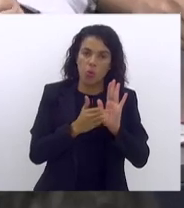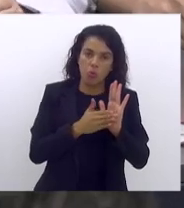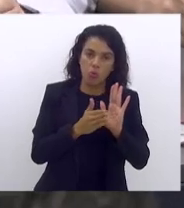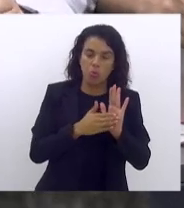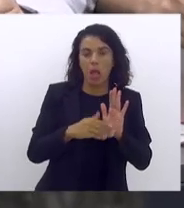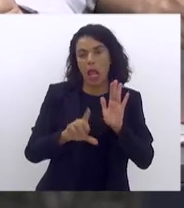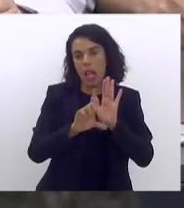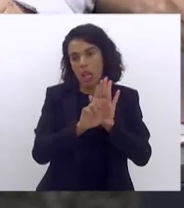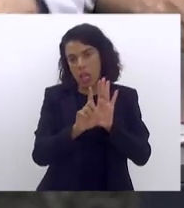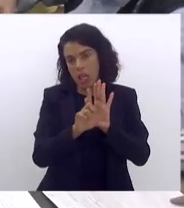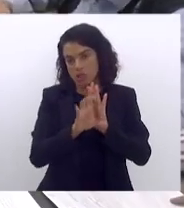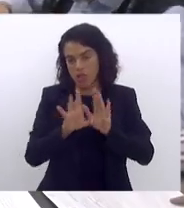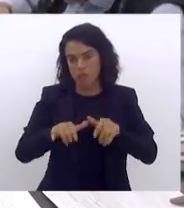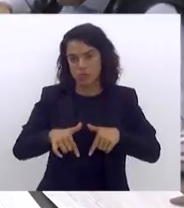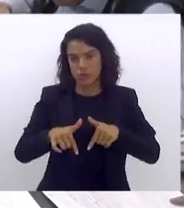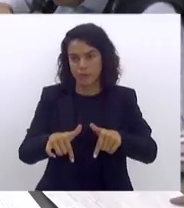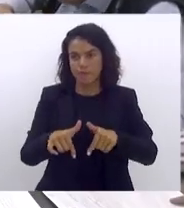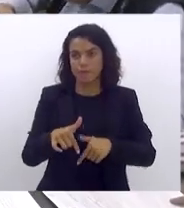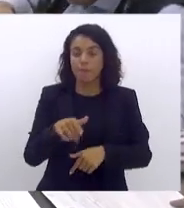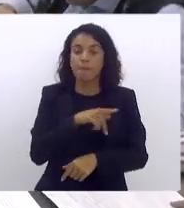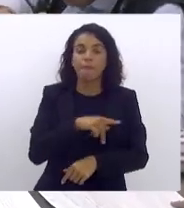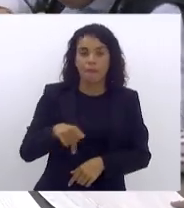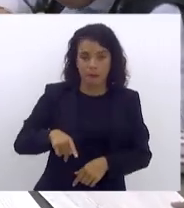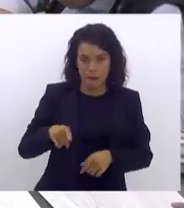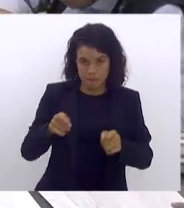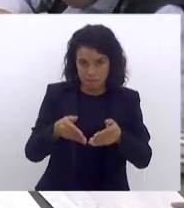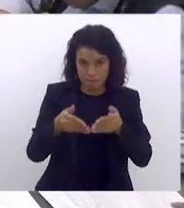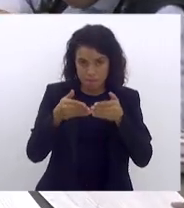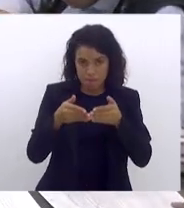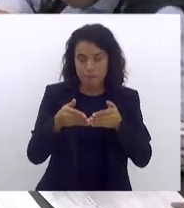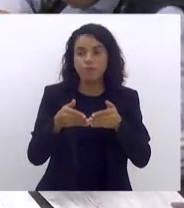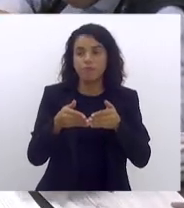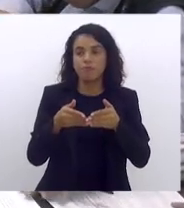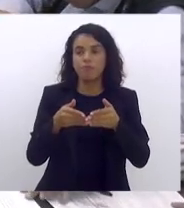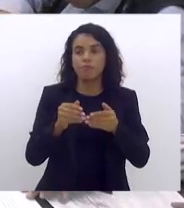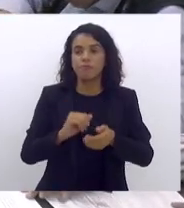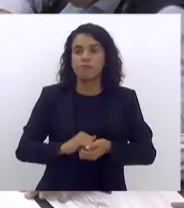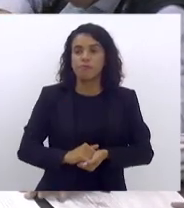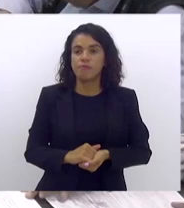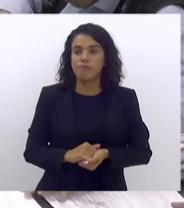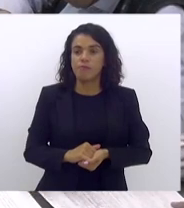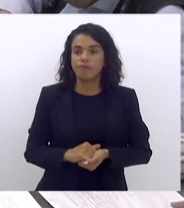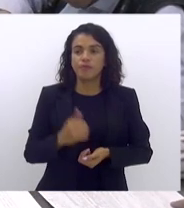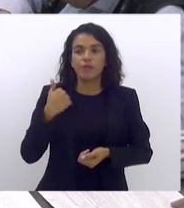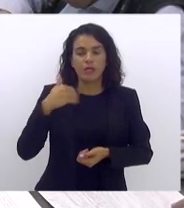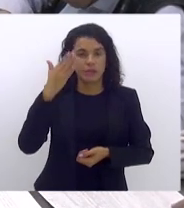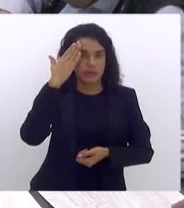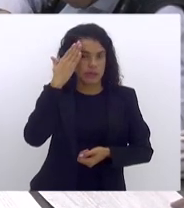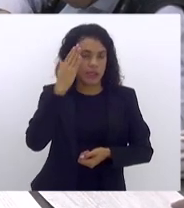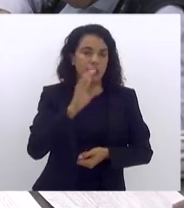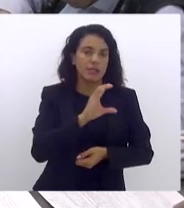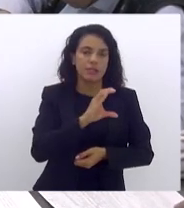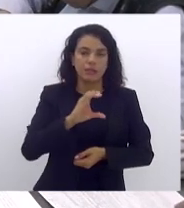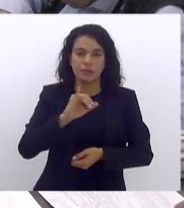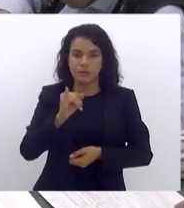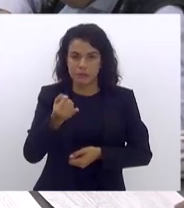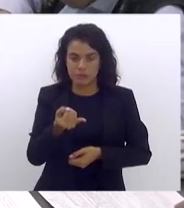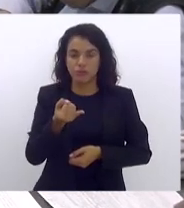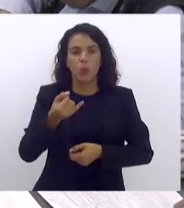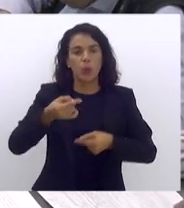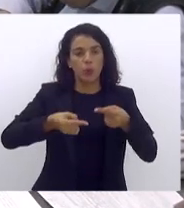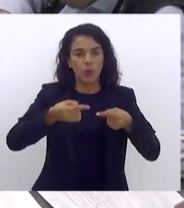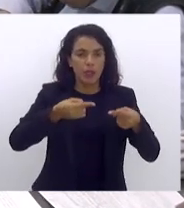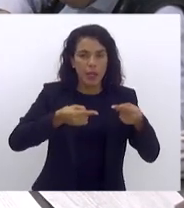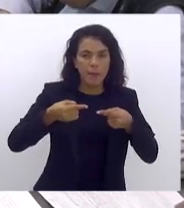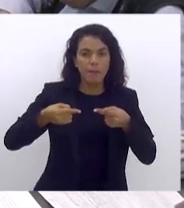vigor. Perfeito. Presidente, se me permite, por favor. Em discussão, deputada Dani. Sei que a CCJ faz, sobretudo, um